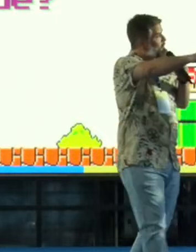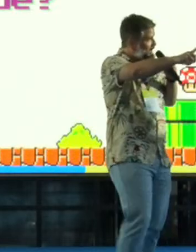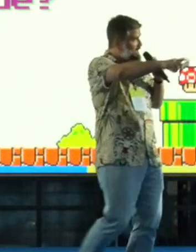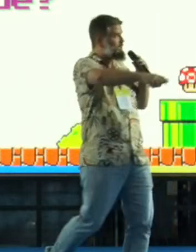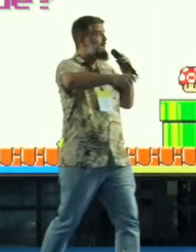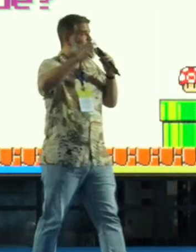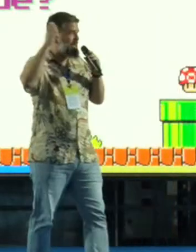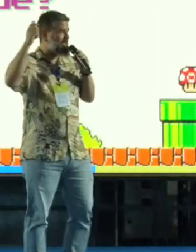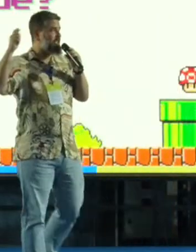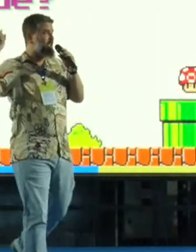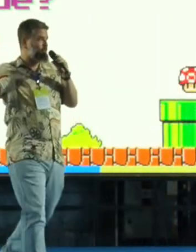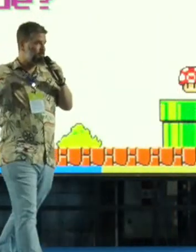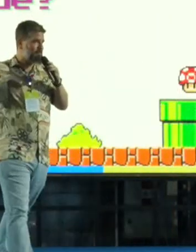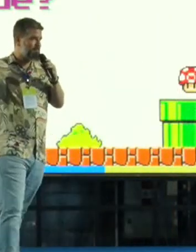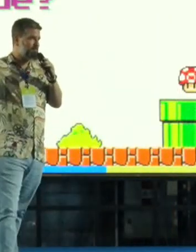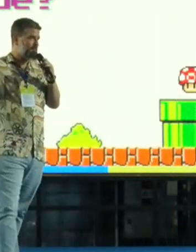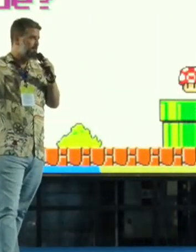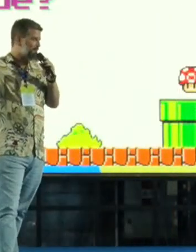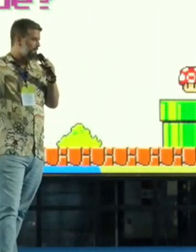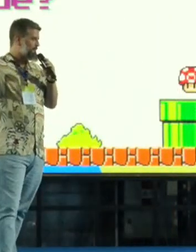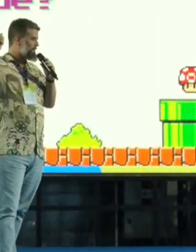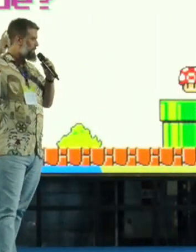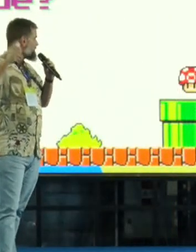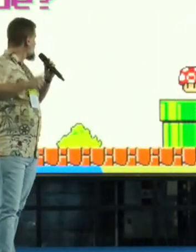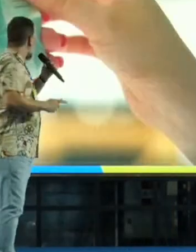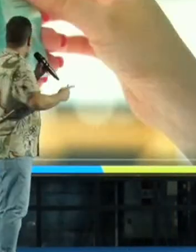Não, peraí. É pra ganhar dinheiro?